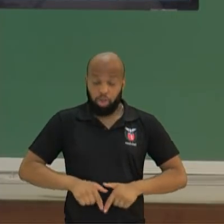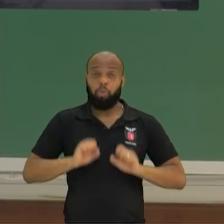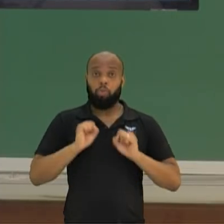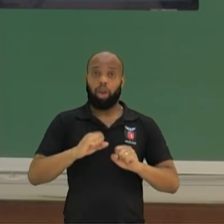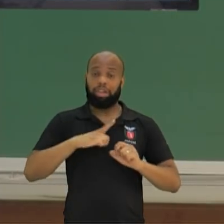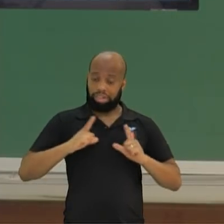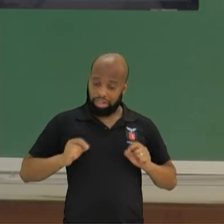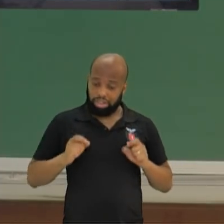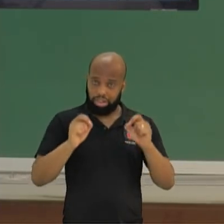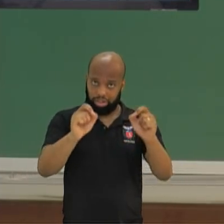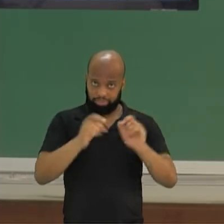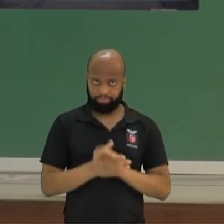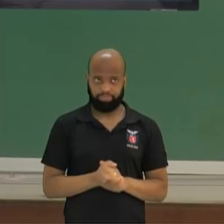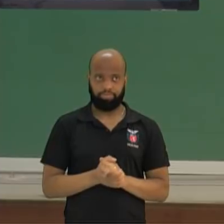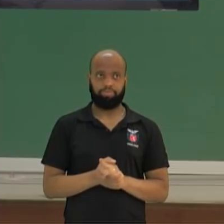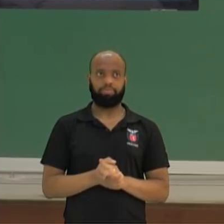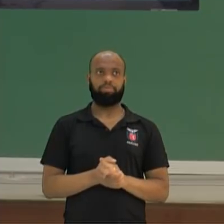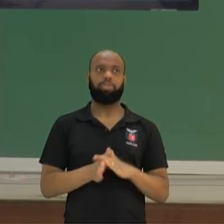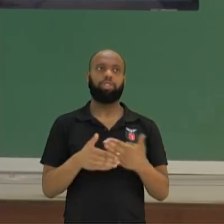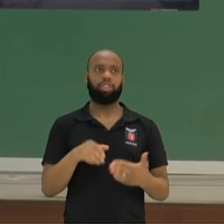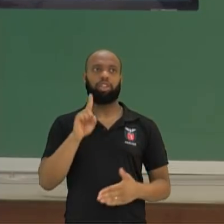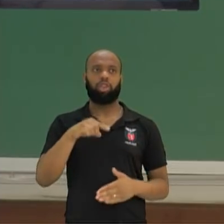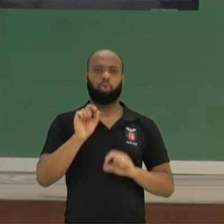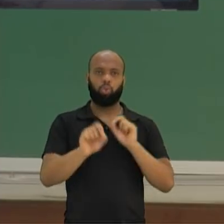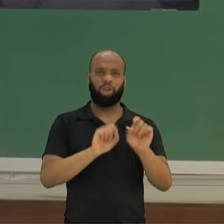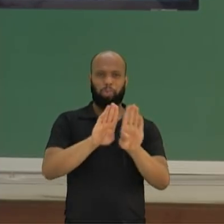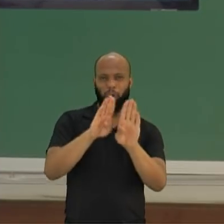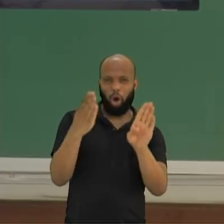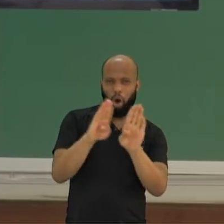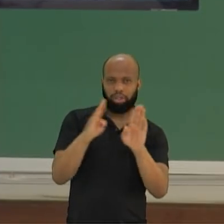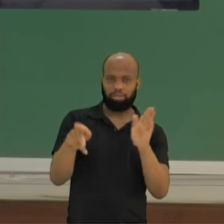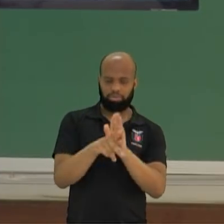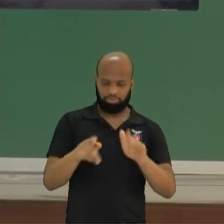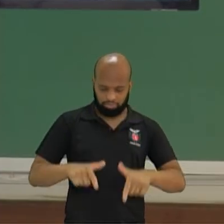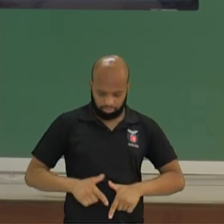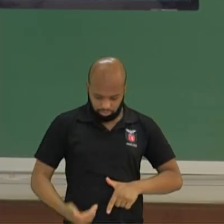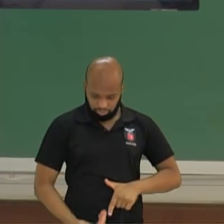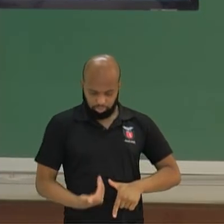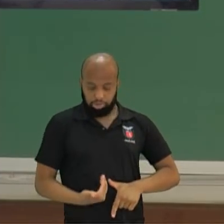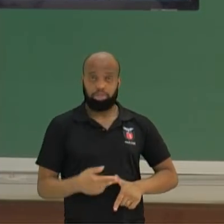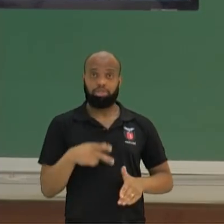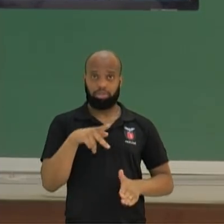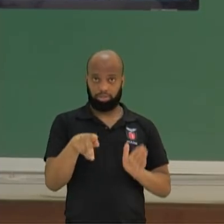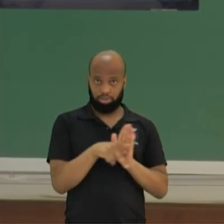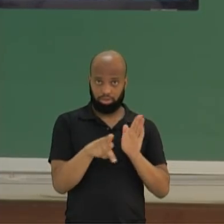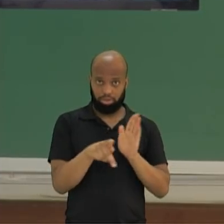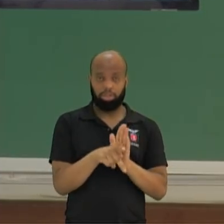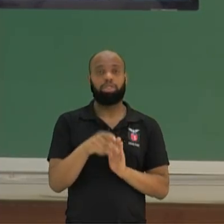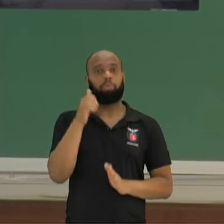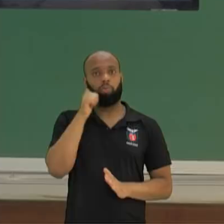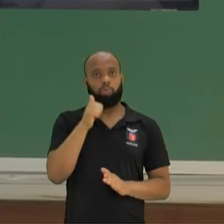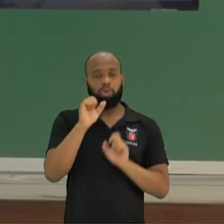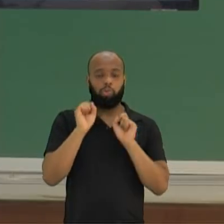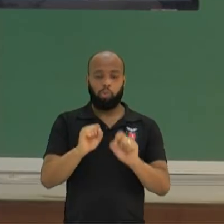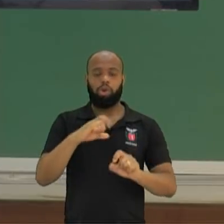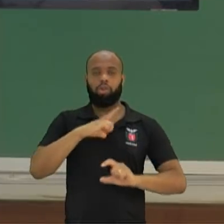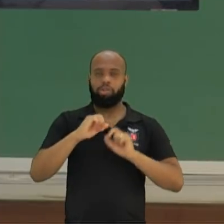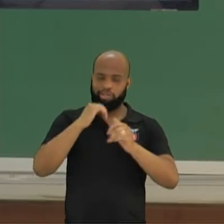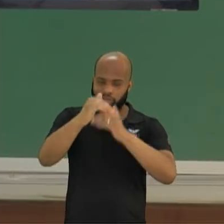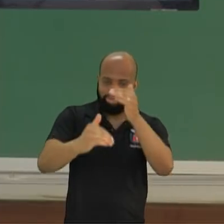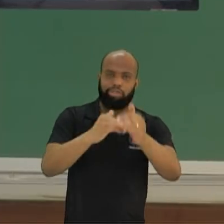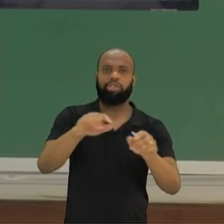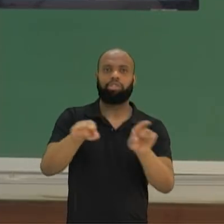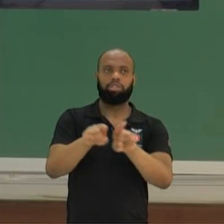útero. Então, como se fosse a portinha, a entradinha do útero das mulheres, pode acontecer então, né, de desenvolver